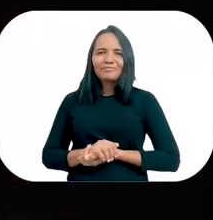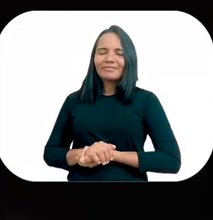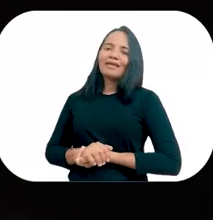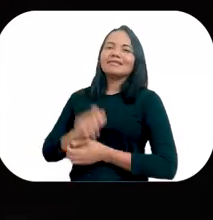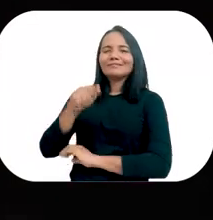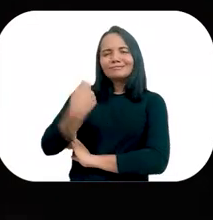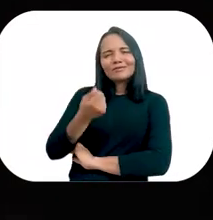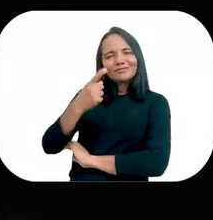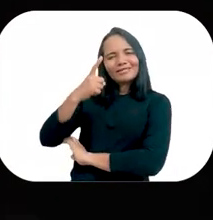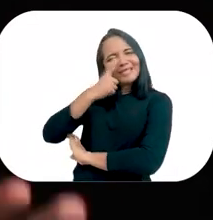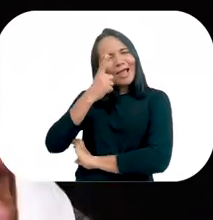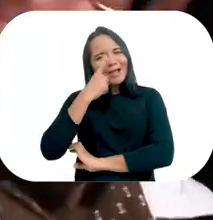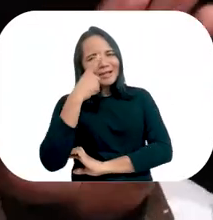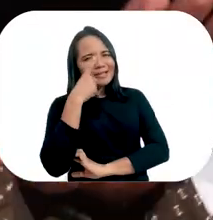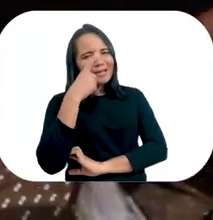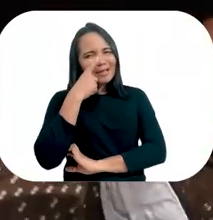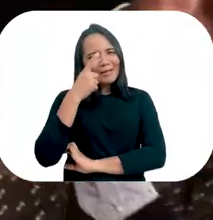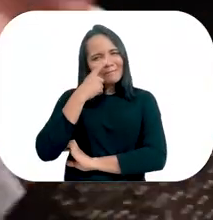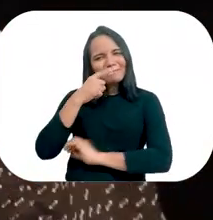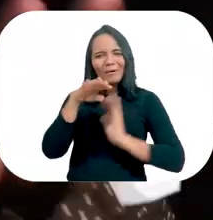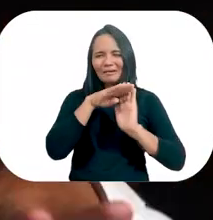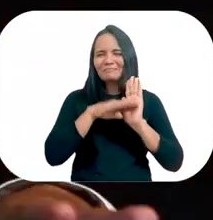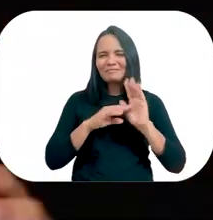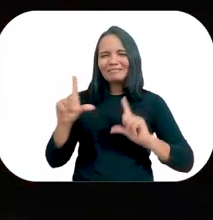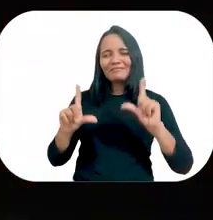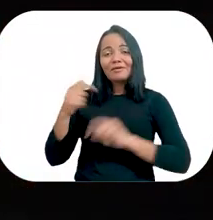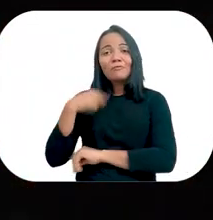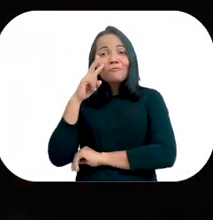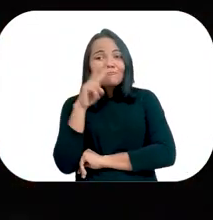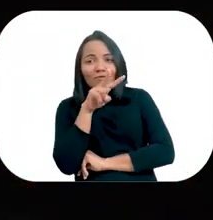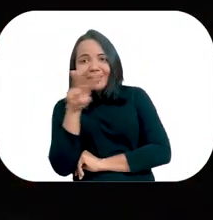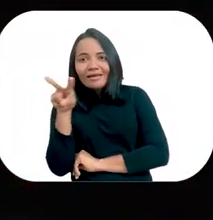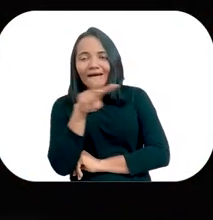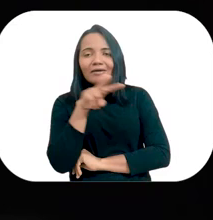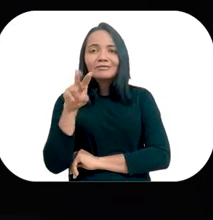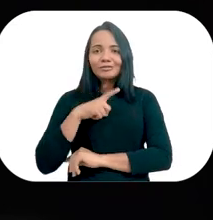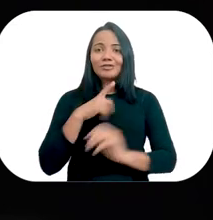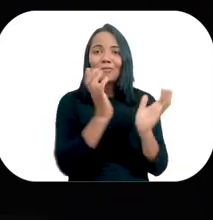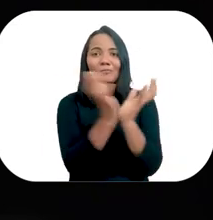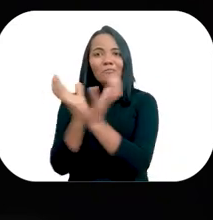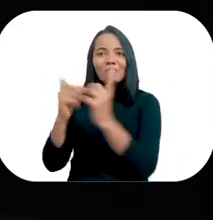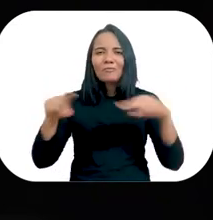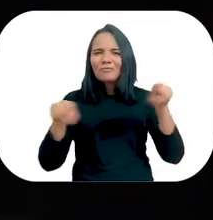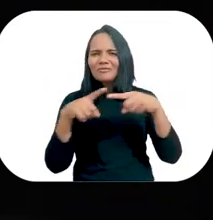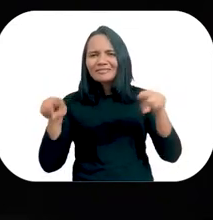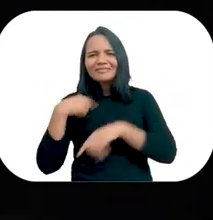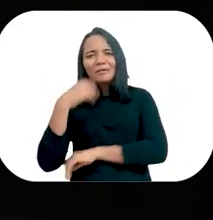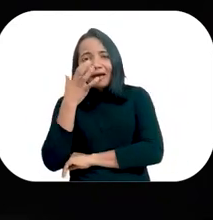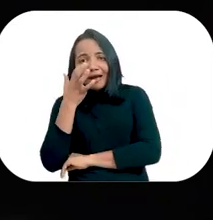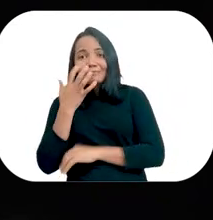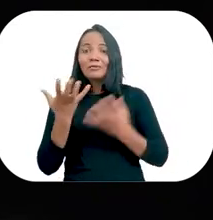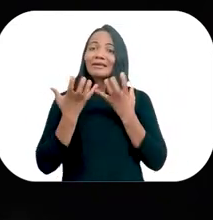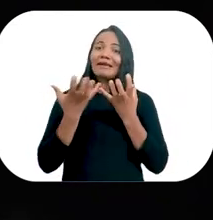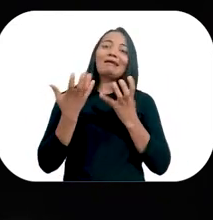tardes dos sábados e tal. E eu via muitas bandas tocando e eu queria fazer o que aquelas bandas faziam. E